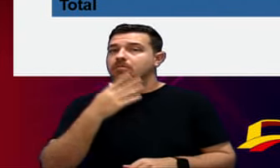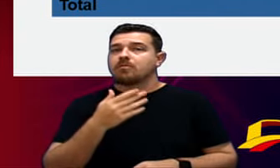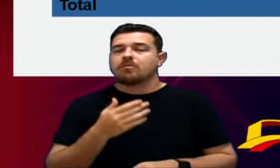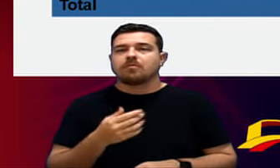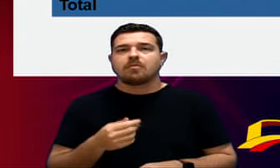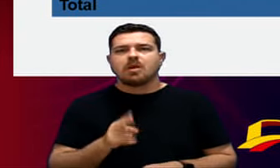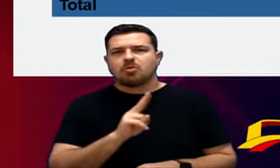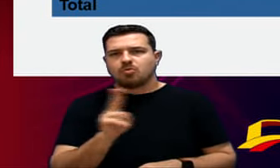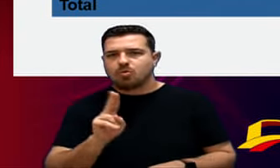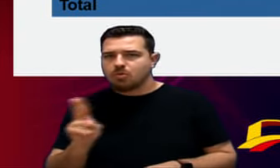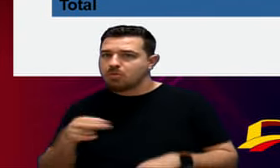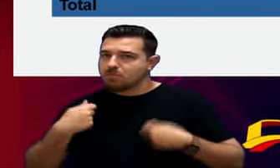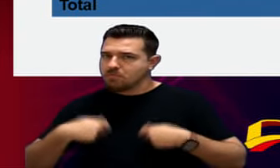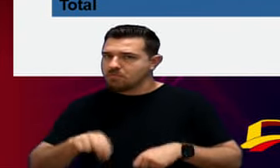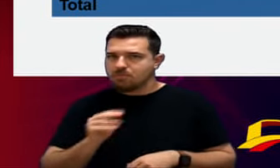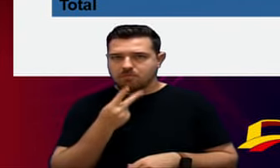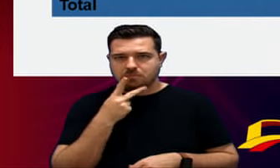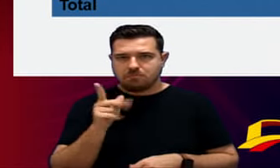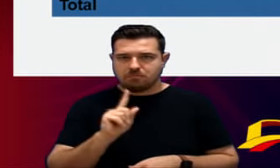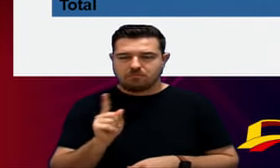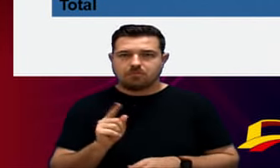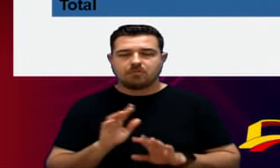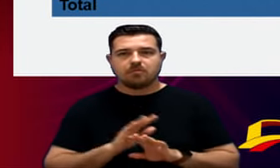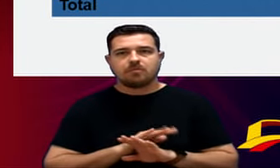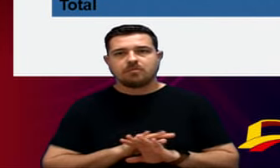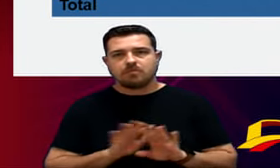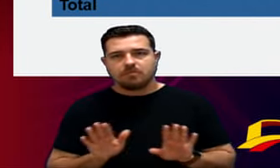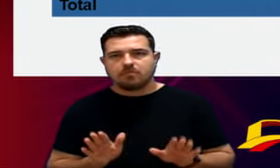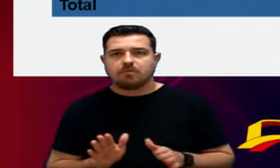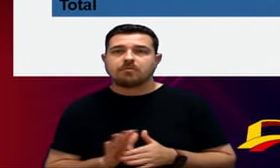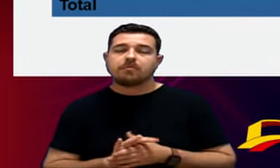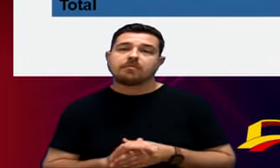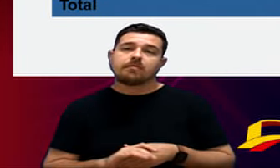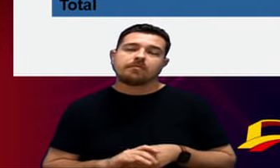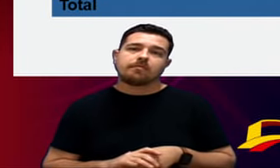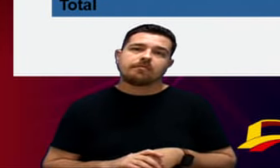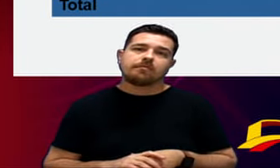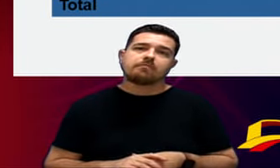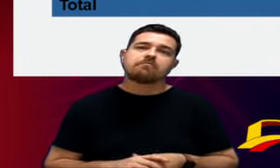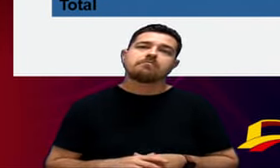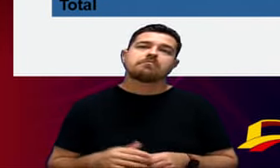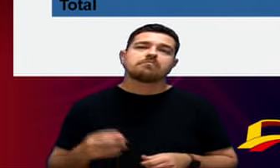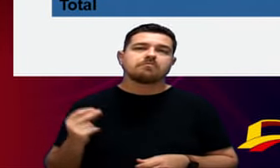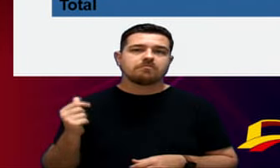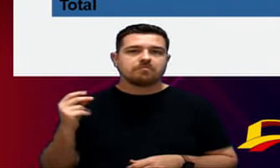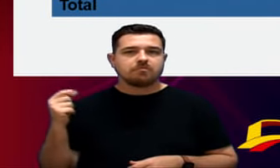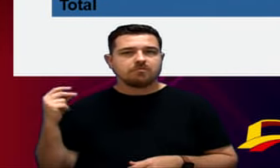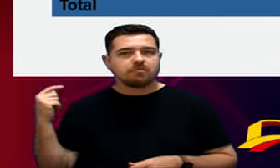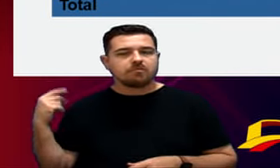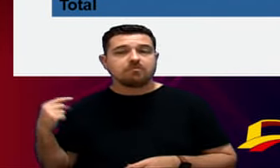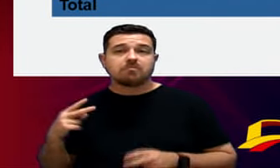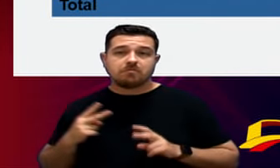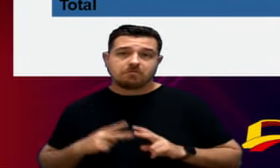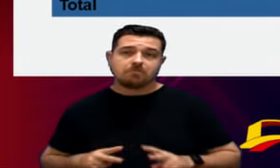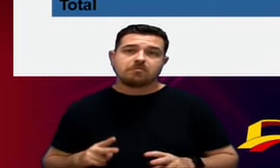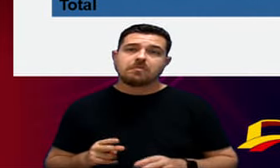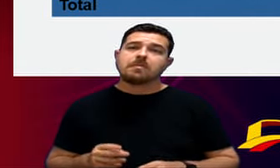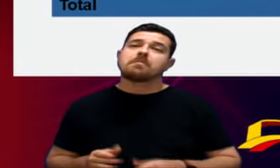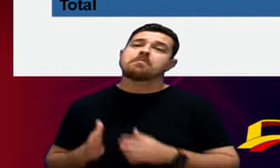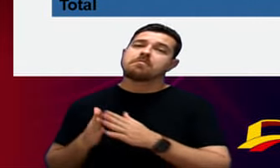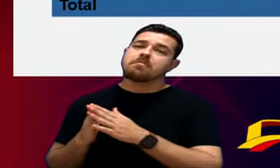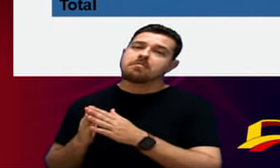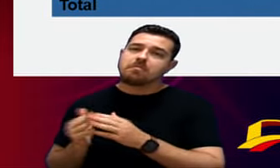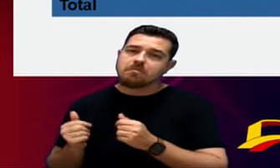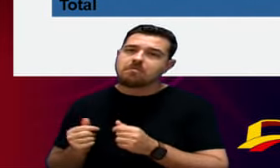não vou citar nenhum nome aqui eh sob pena de incorrer em justiça Pois todas as vezes que nós procuramos independentemente